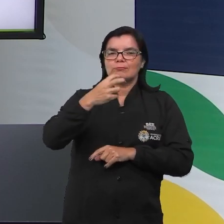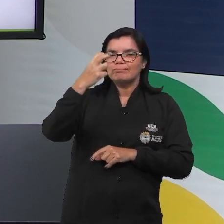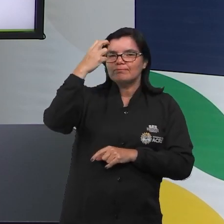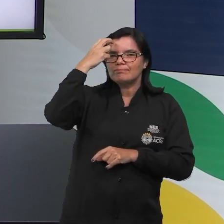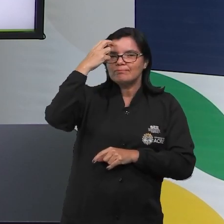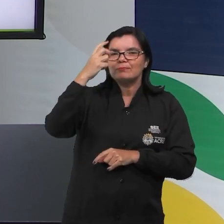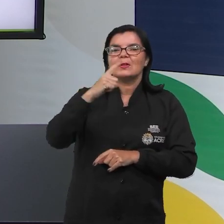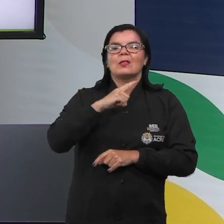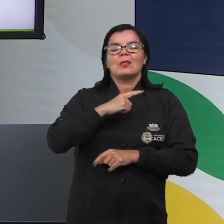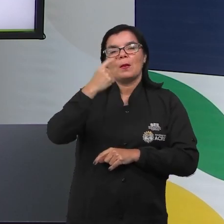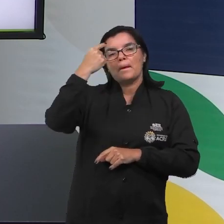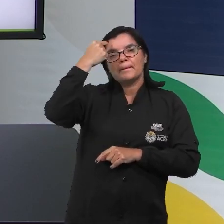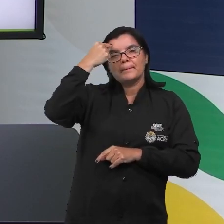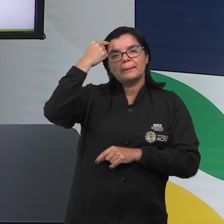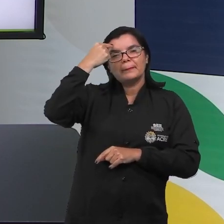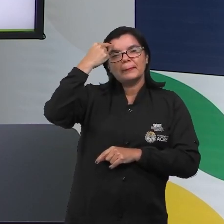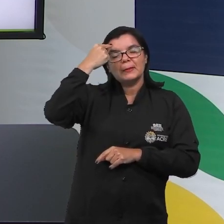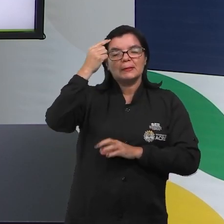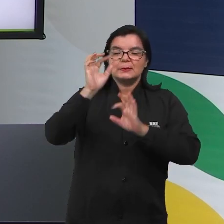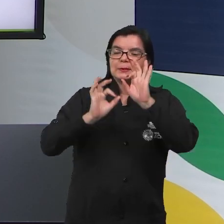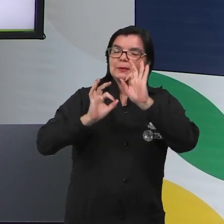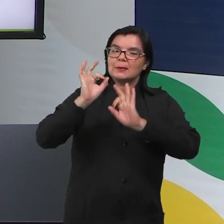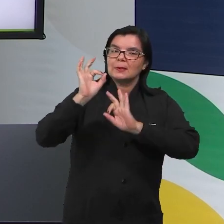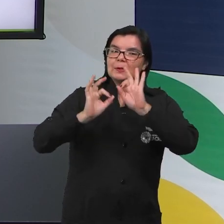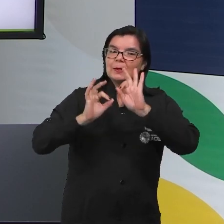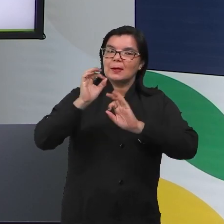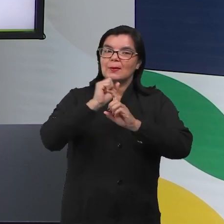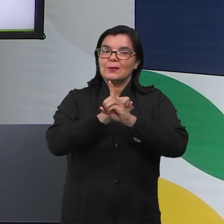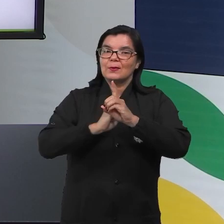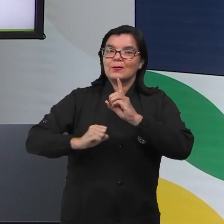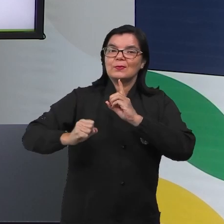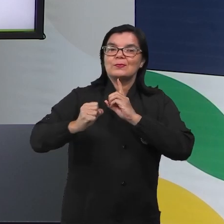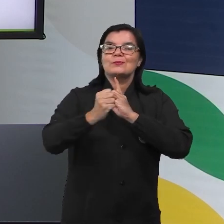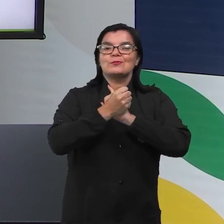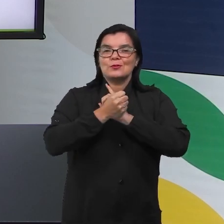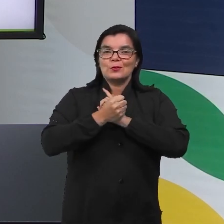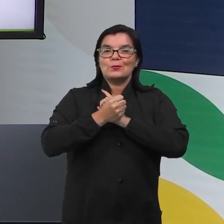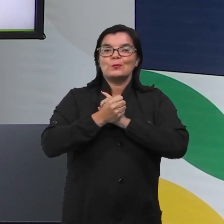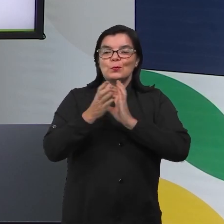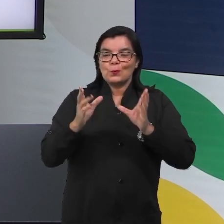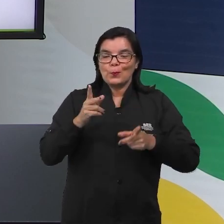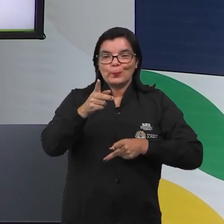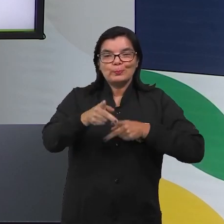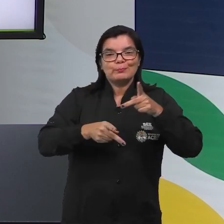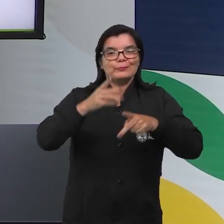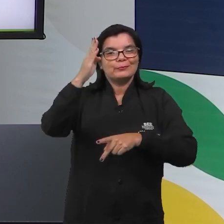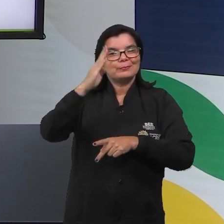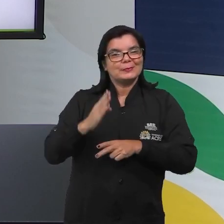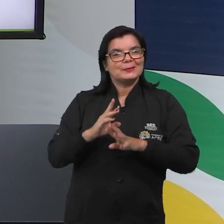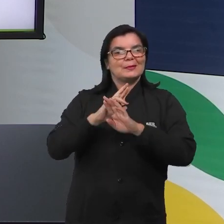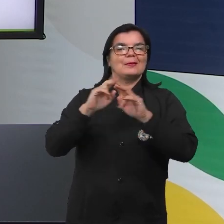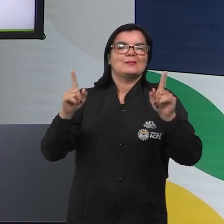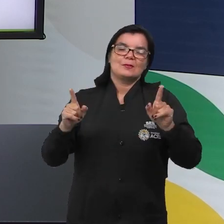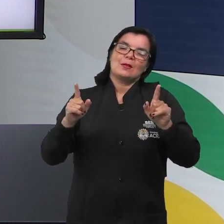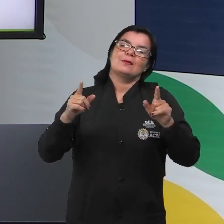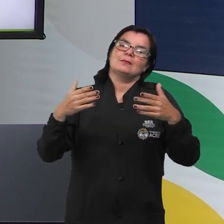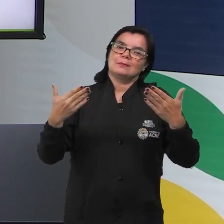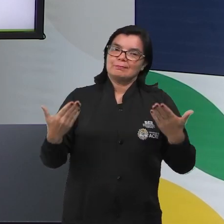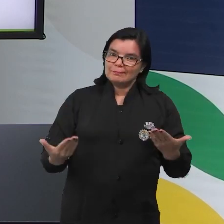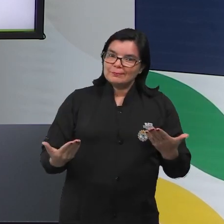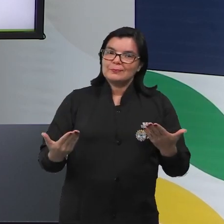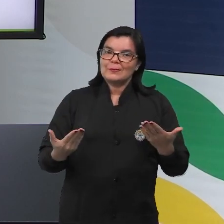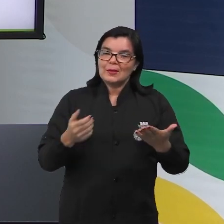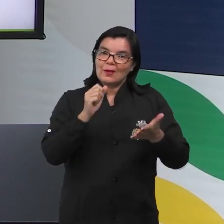e também o pensamento, a organização social do povo brasileiro é diferente. Então, consequentemente,